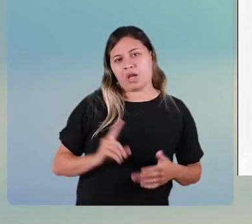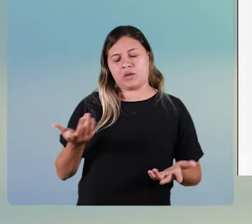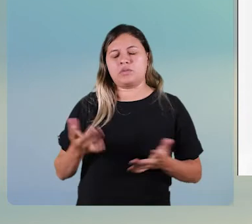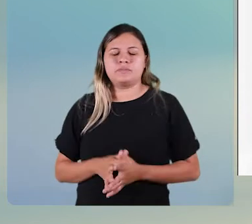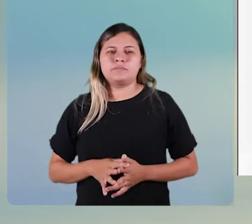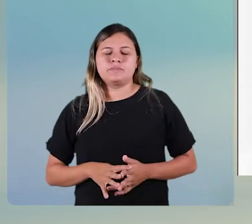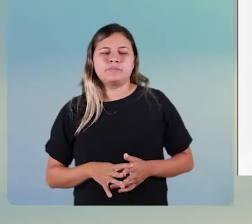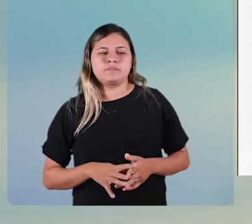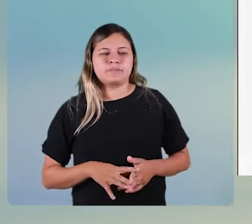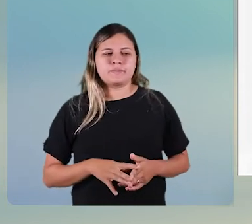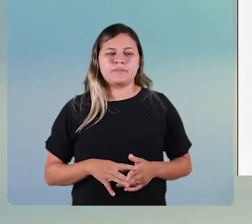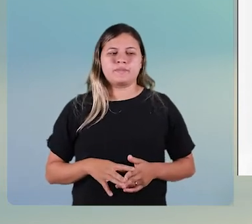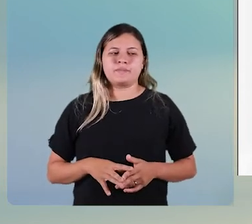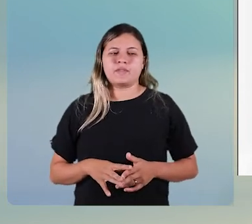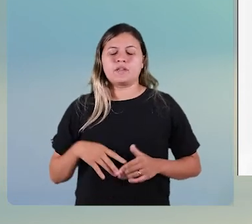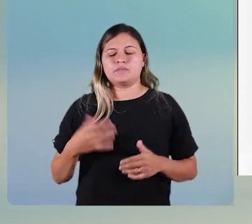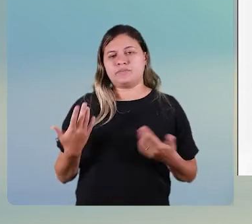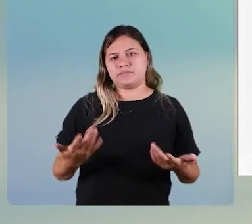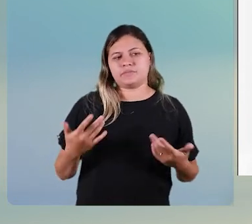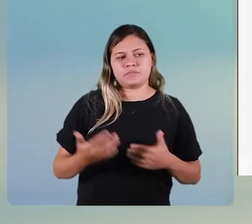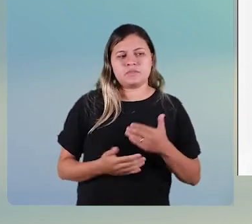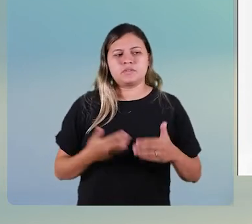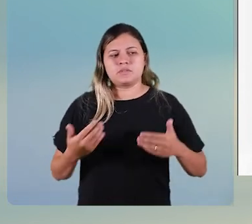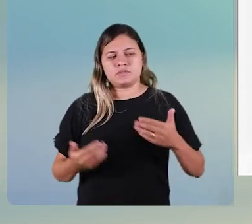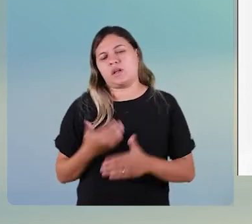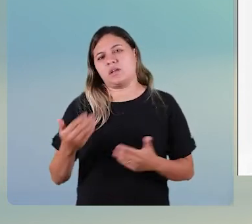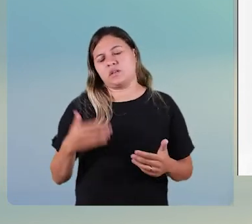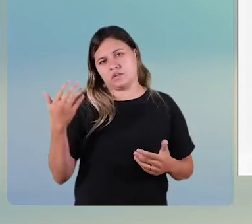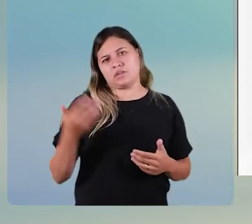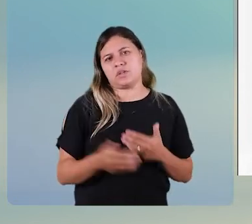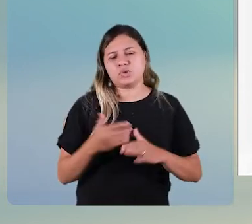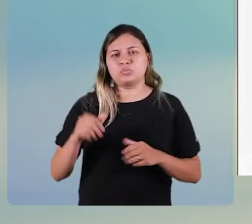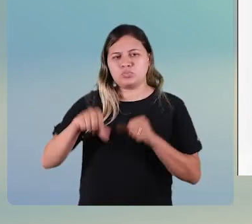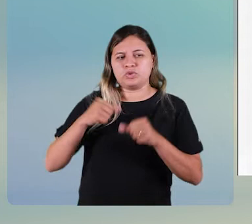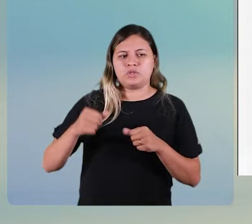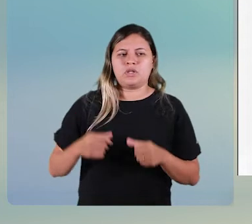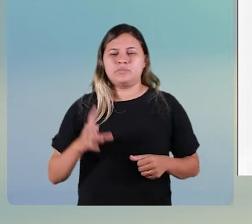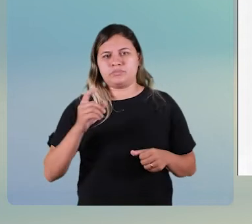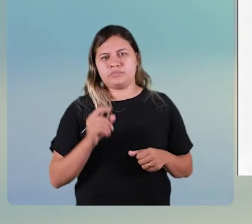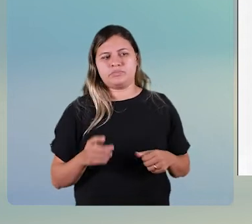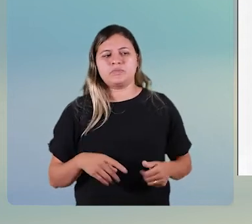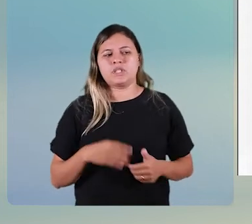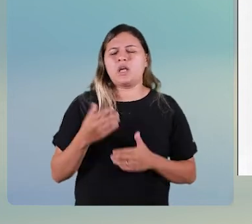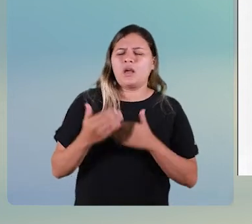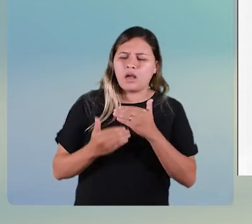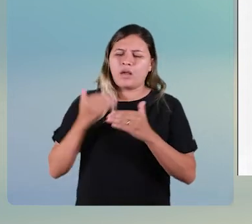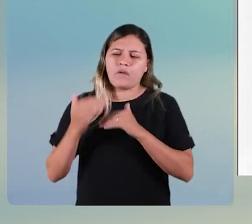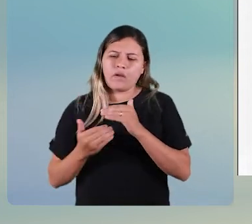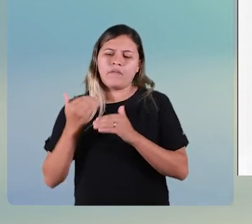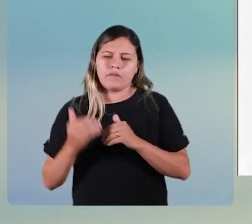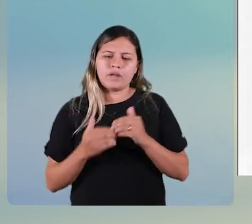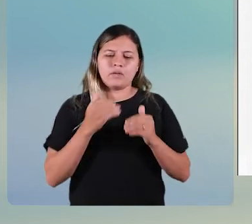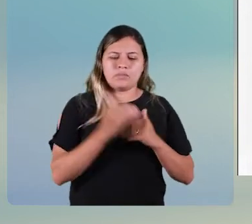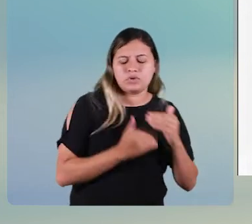aí, claro, quando a reação de transesterificação, ele não é obtido isoladamente, né? Realizam-se processos de